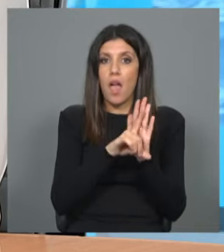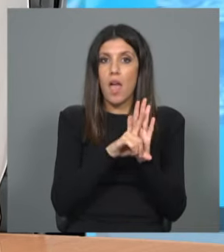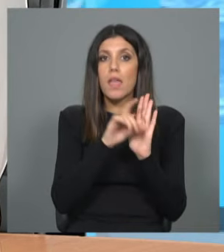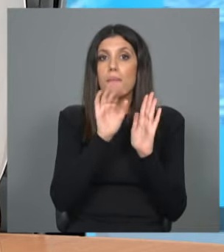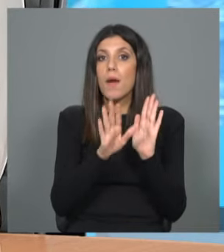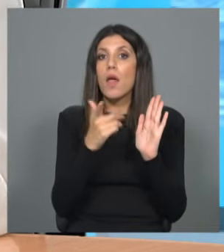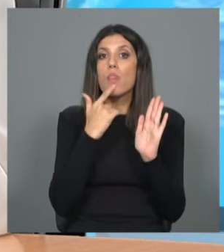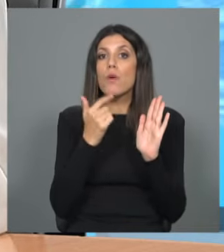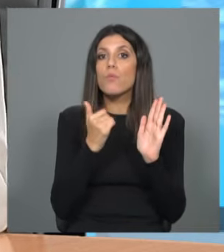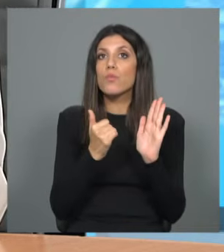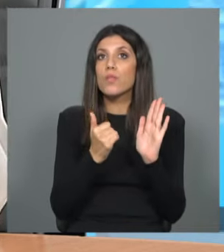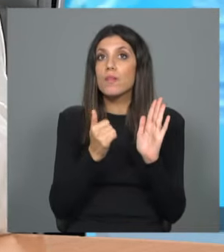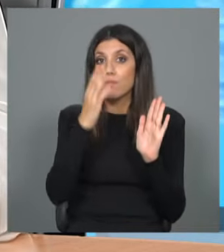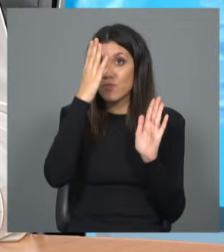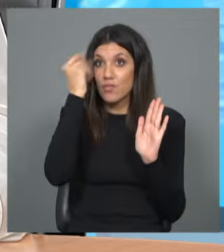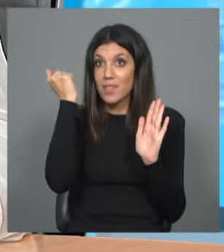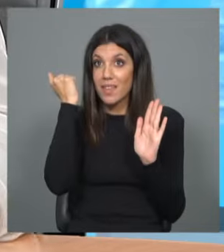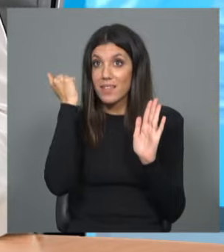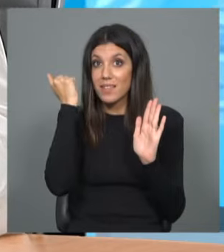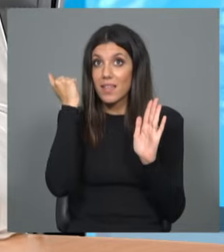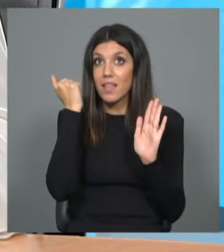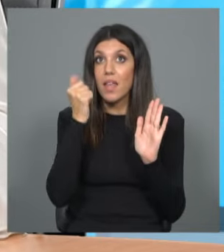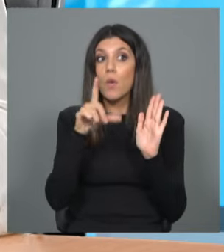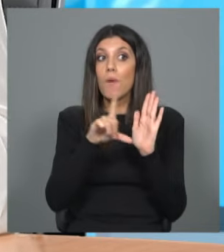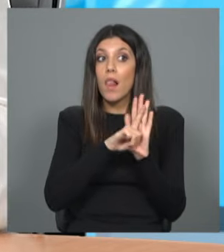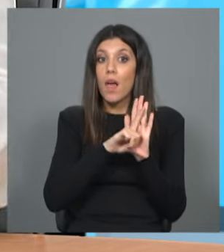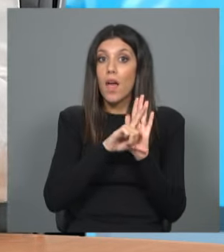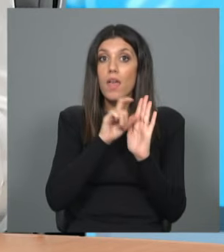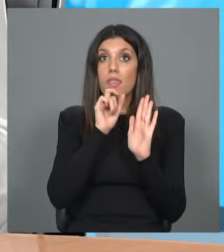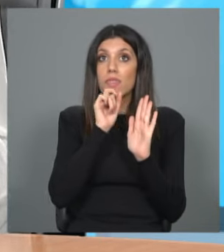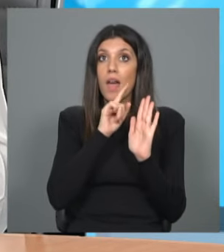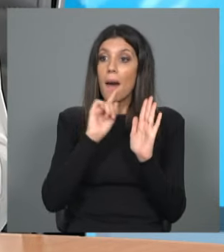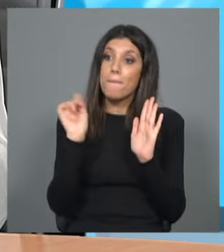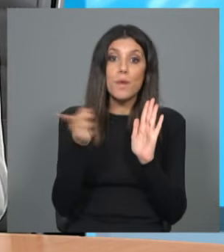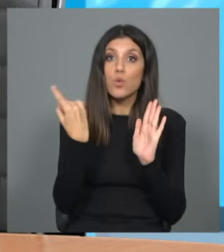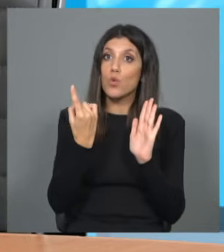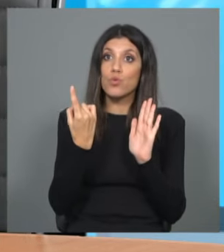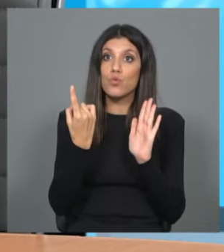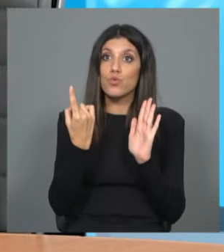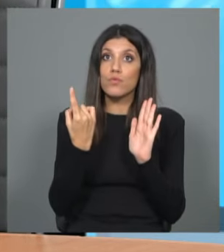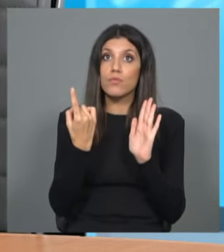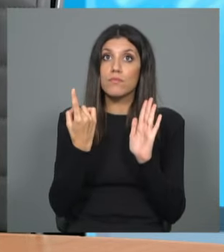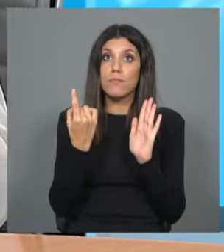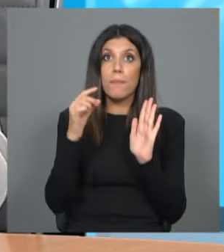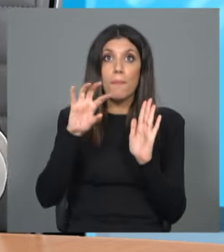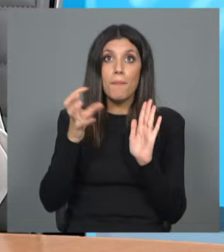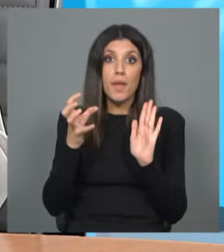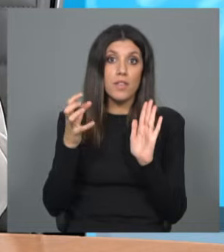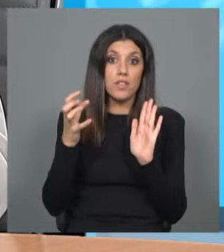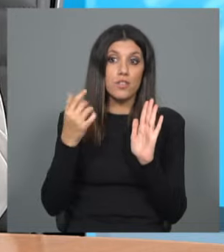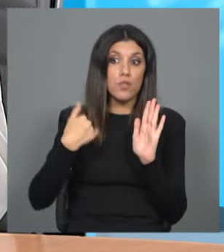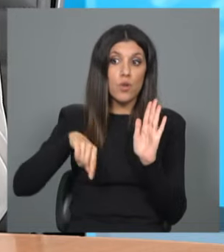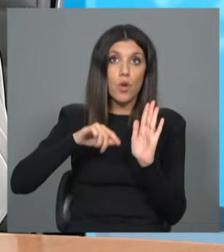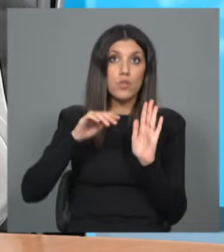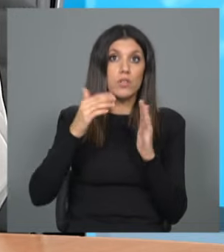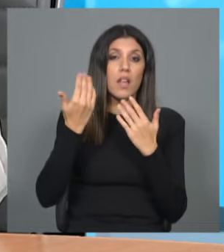disso, esquecer que é uma lei para uma sociedade toda, para um país todo. Um país que é o nosso, com os limites brutais que nós temos